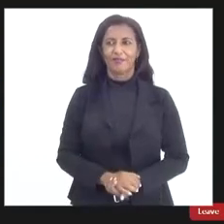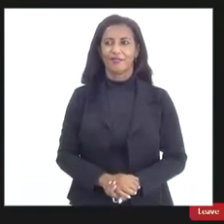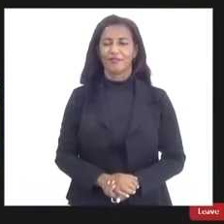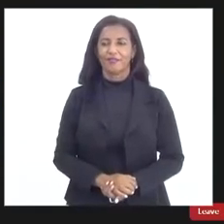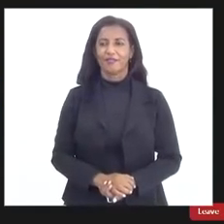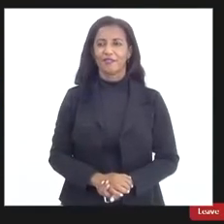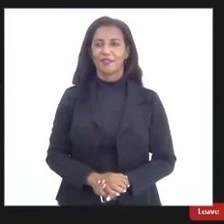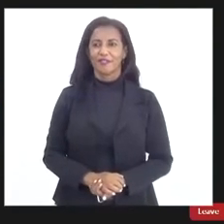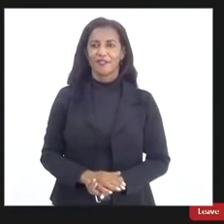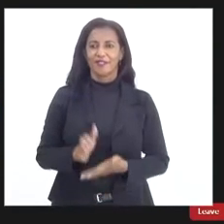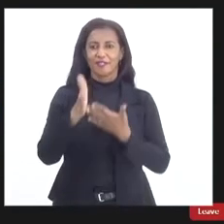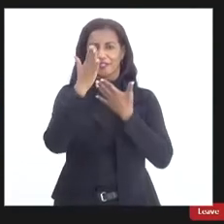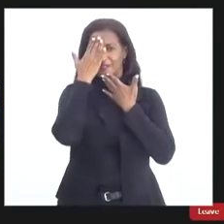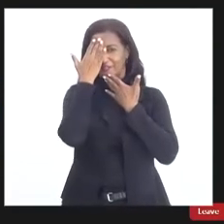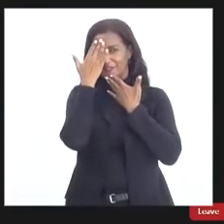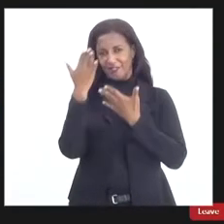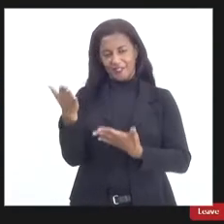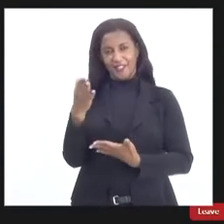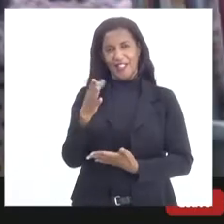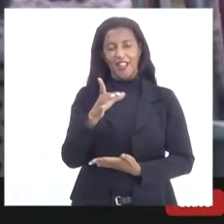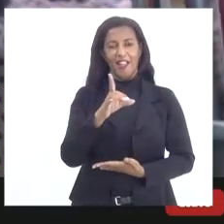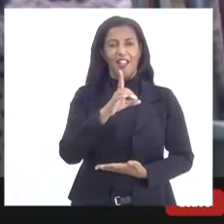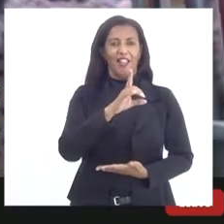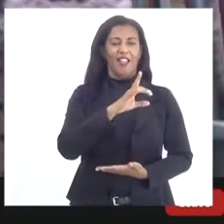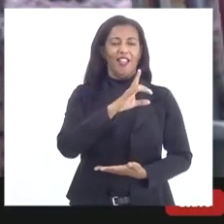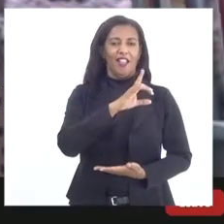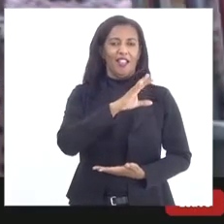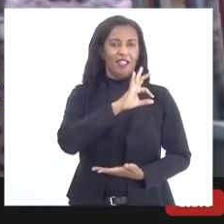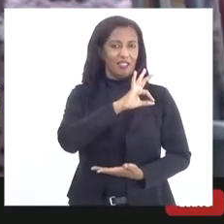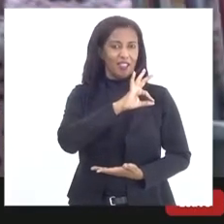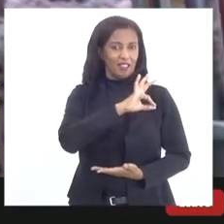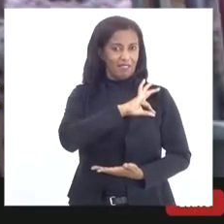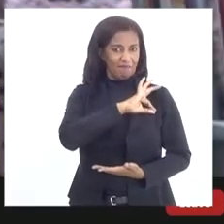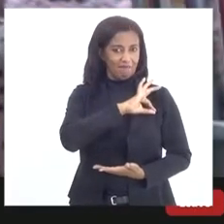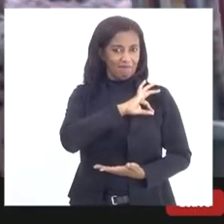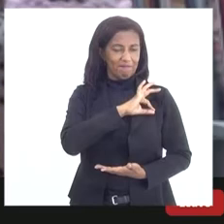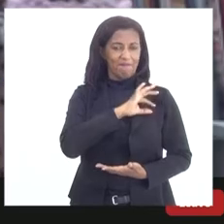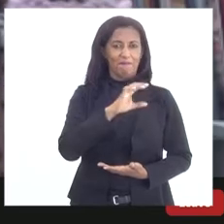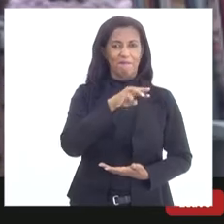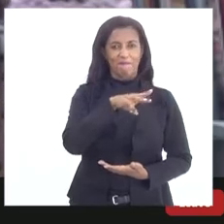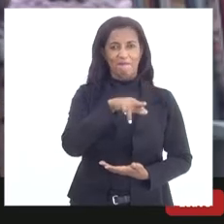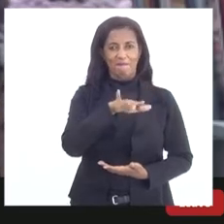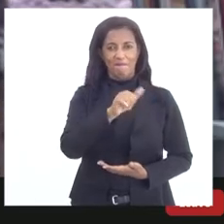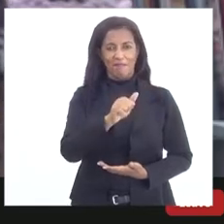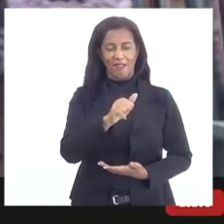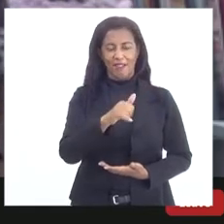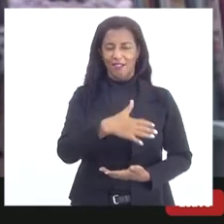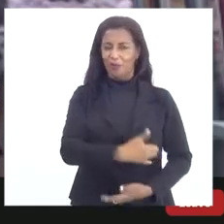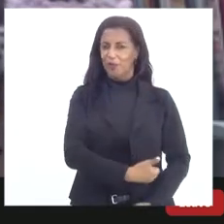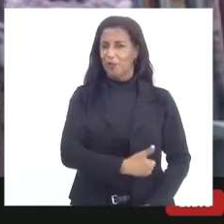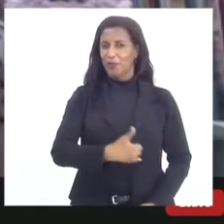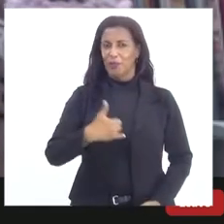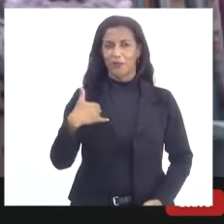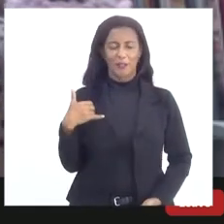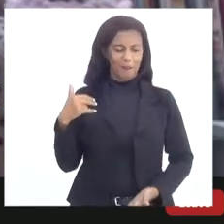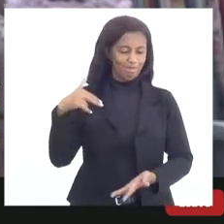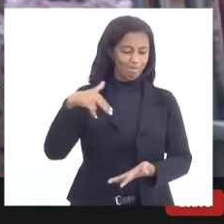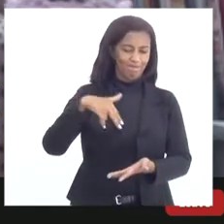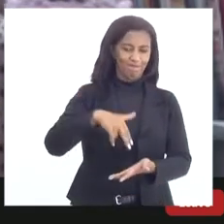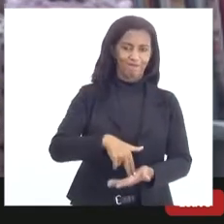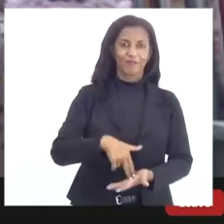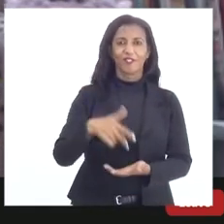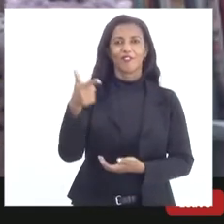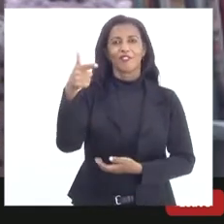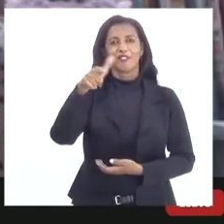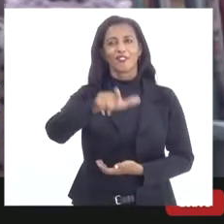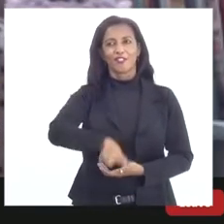que agradeço, deputada Marta Rocha, agradeço o convite. É uma honra estar aqui, né, mais uma vez